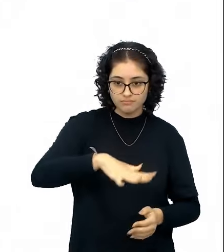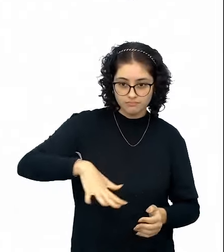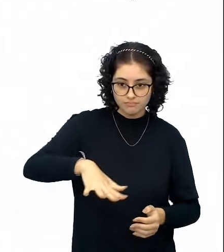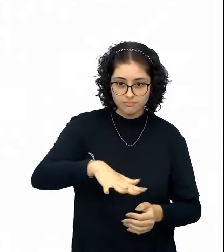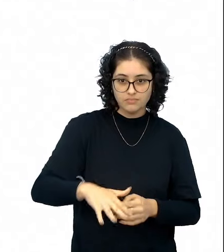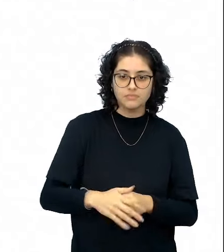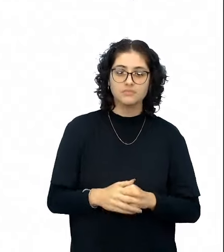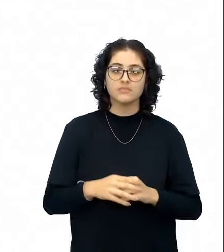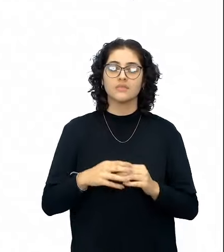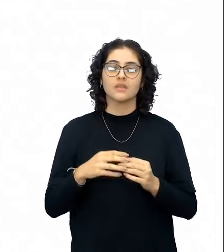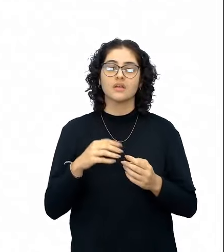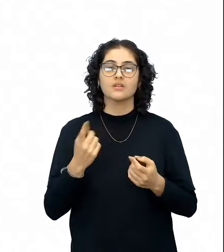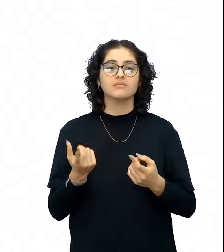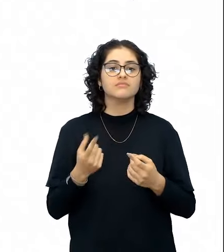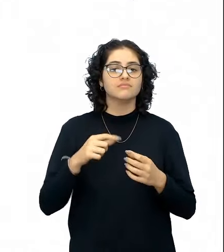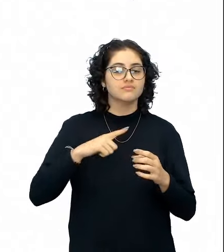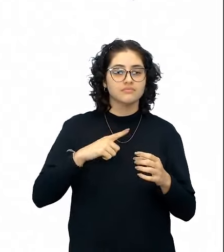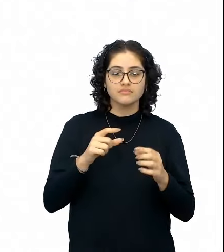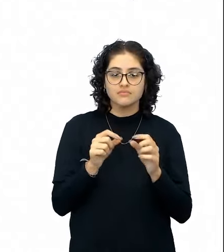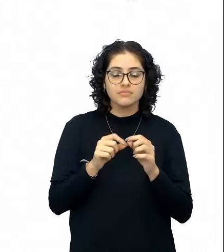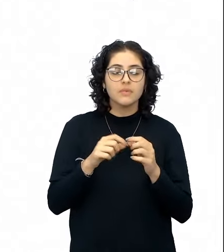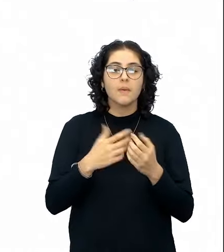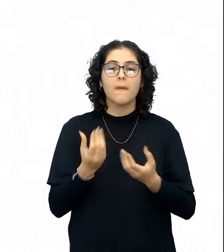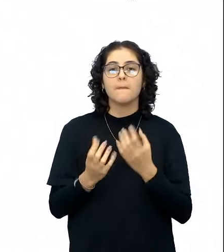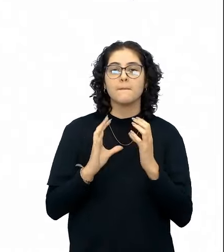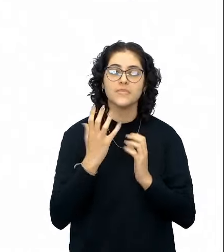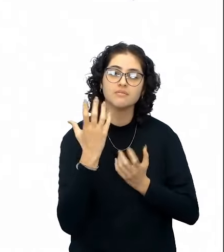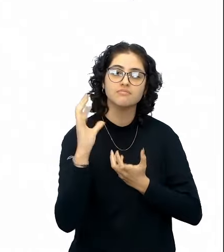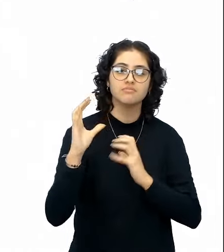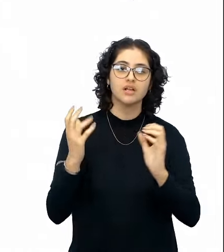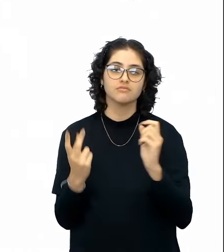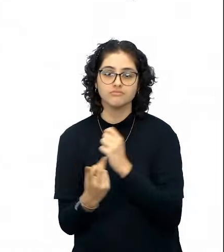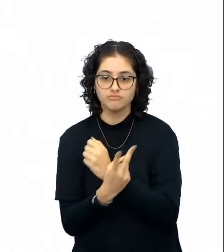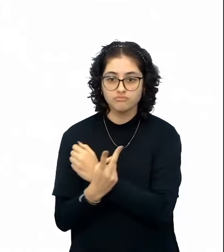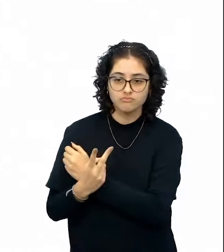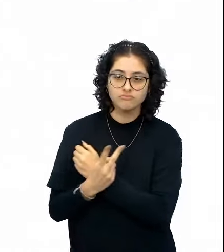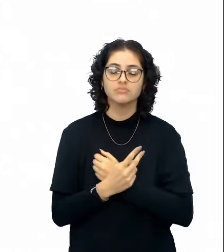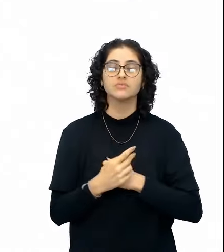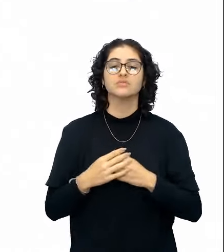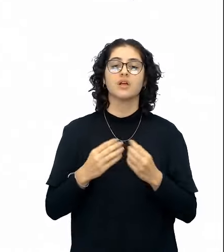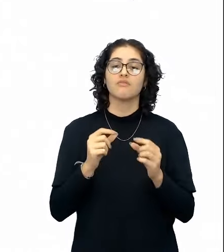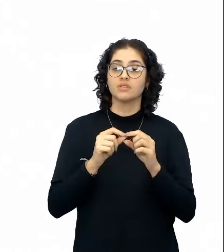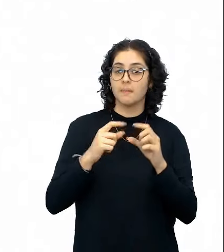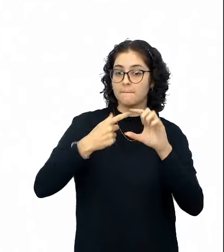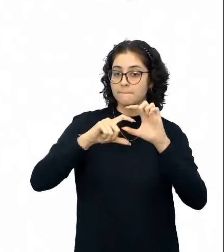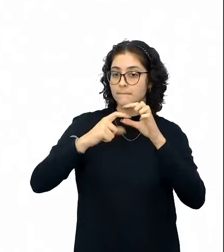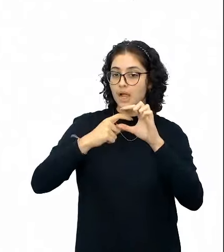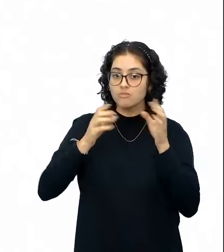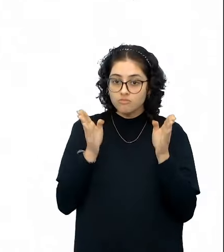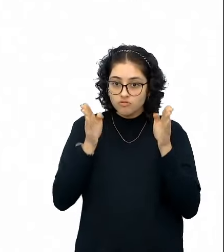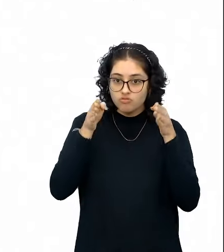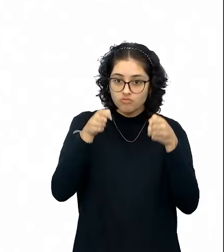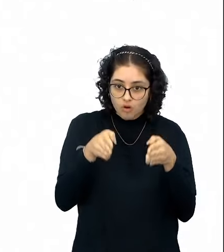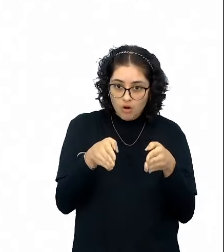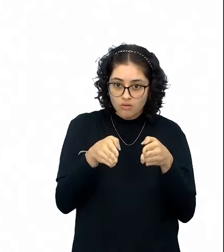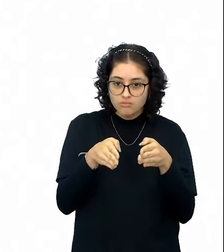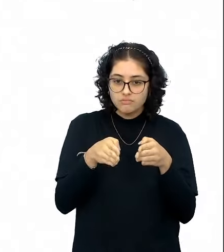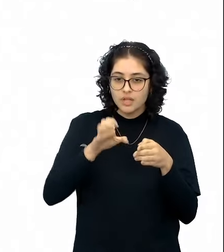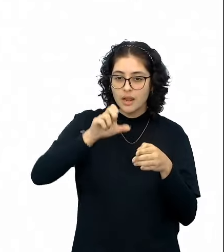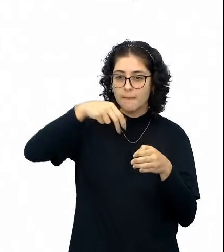possibilidade de geração de renda, de proteção do meio ambiente, criar memes a partir desse tema, com foco em elementos